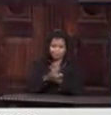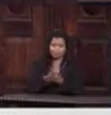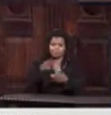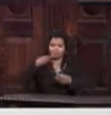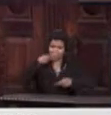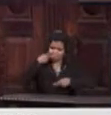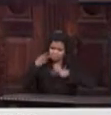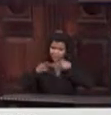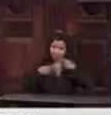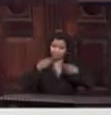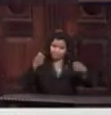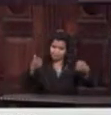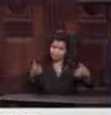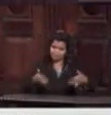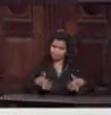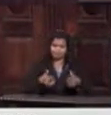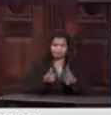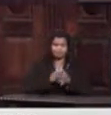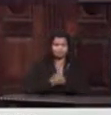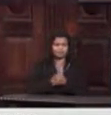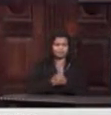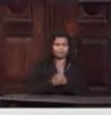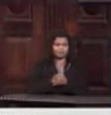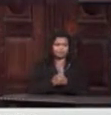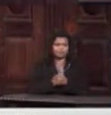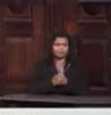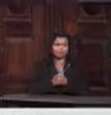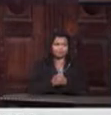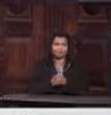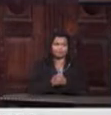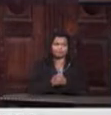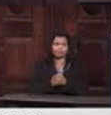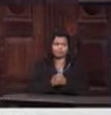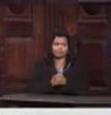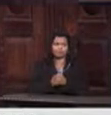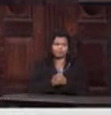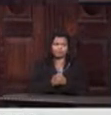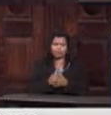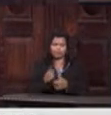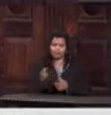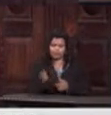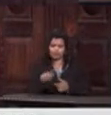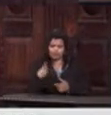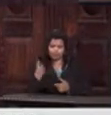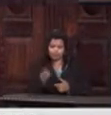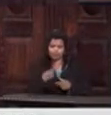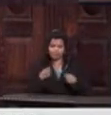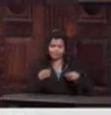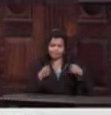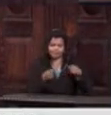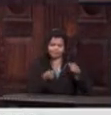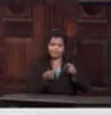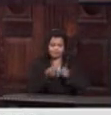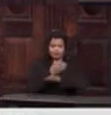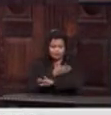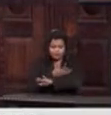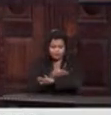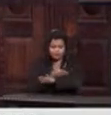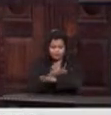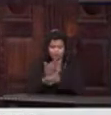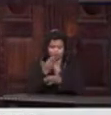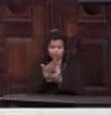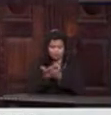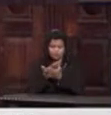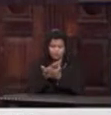sempre dissemos o tempo todo, que nós precisávamos urgentemente investir na educação